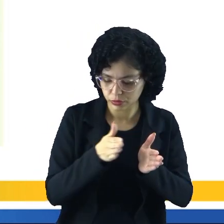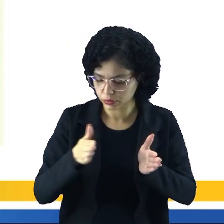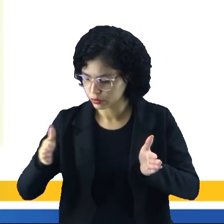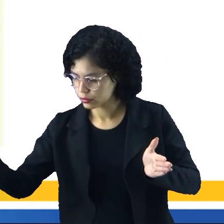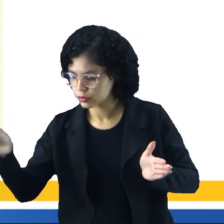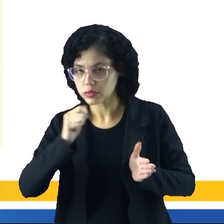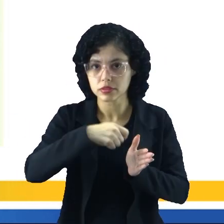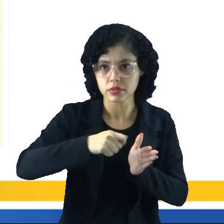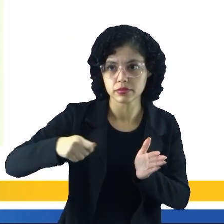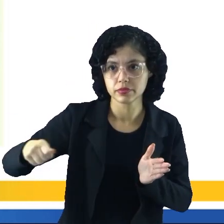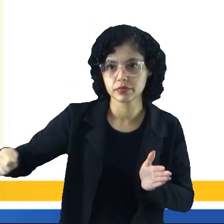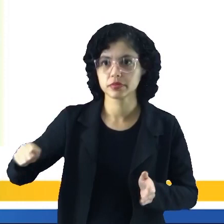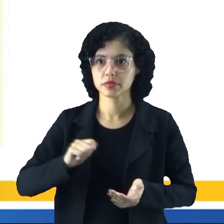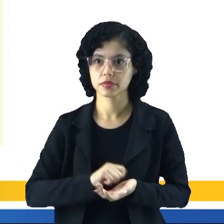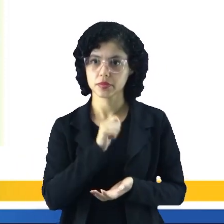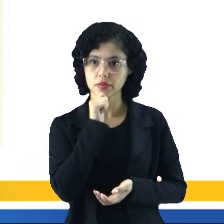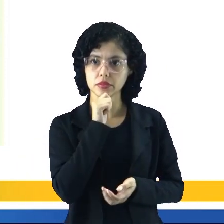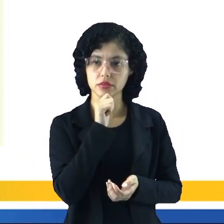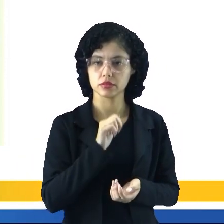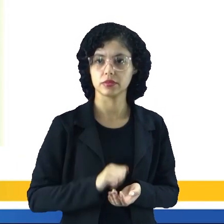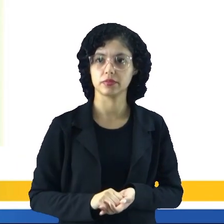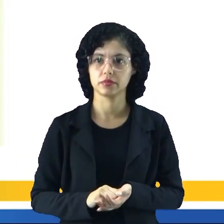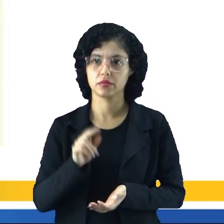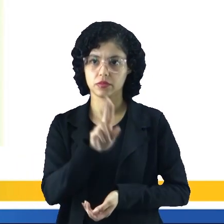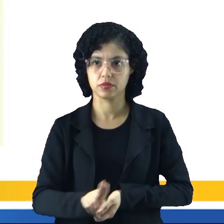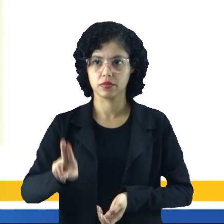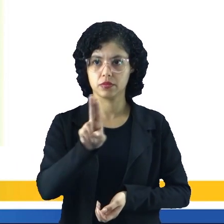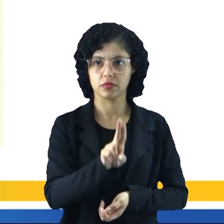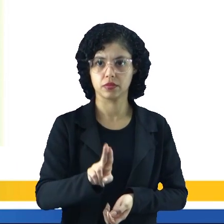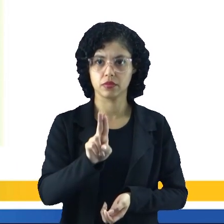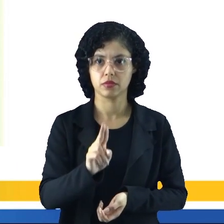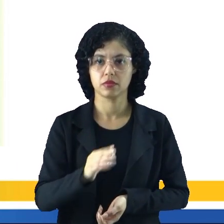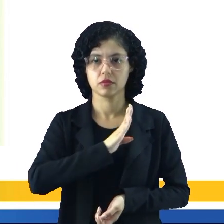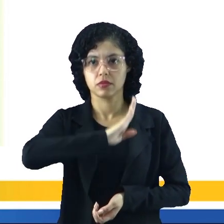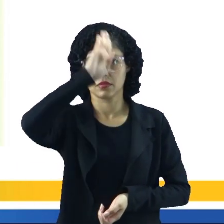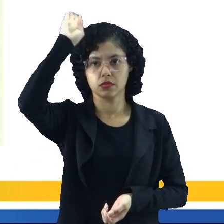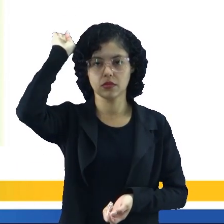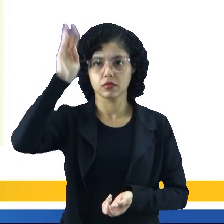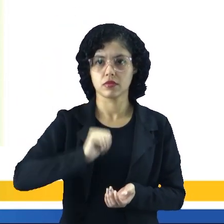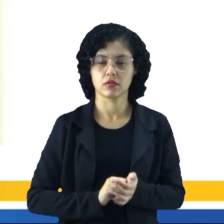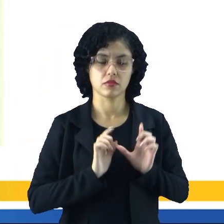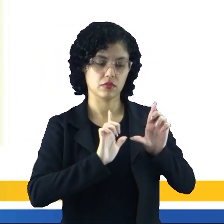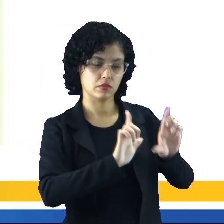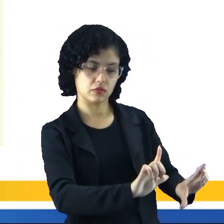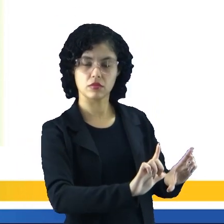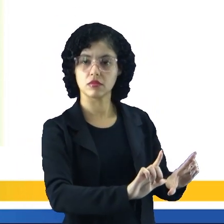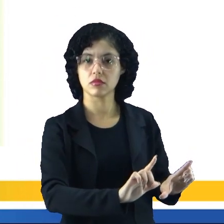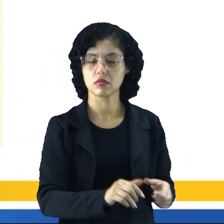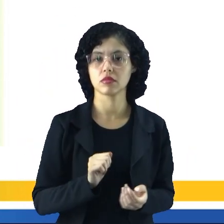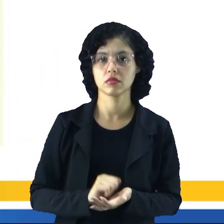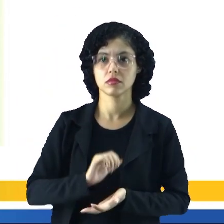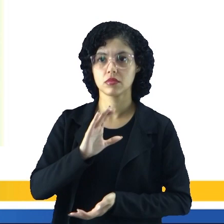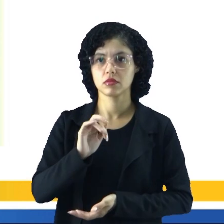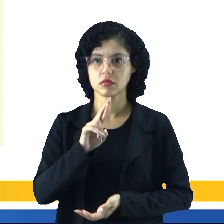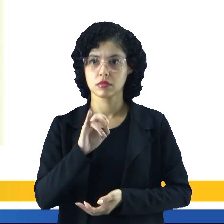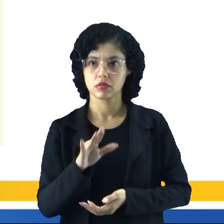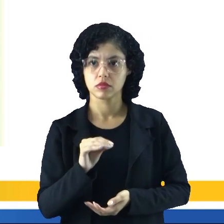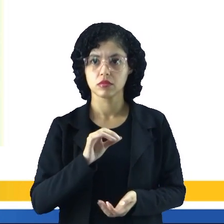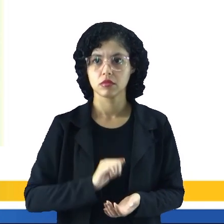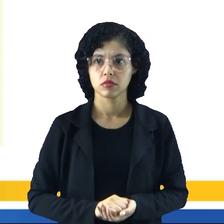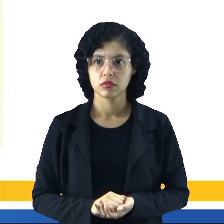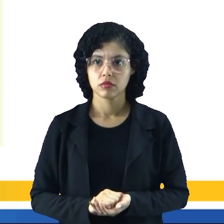outra plataforma comumente utilizada pelos Romanos era uma tábua de cera do tamanho